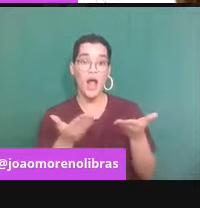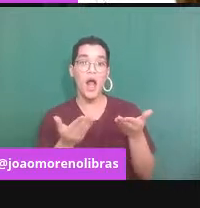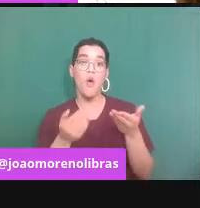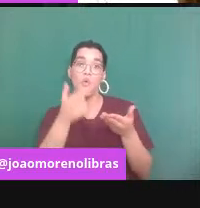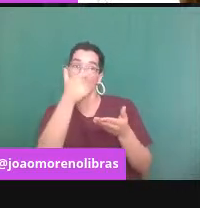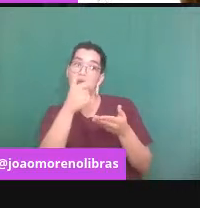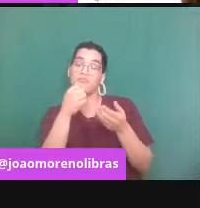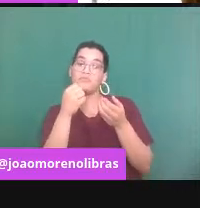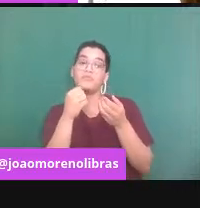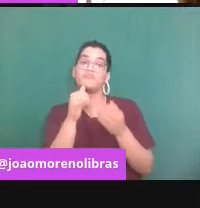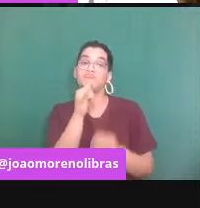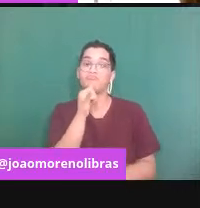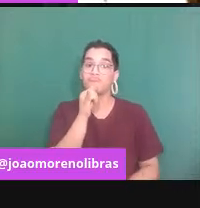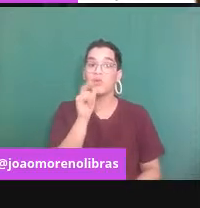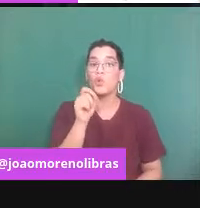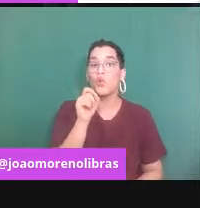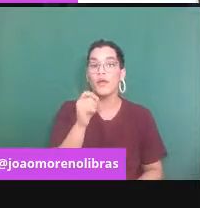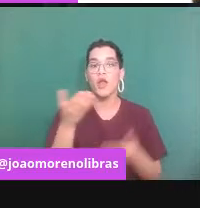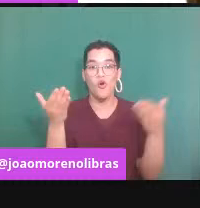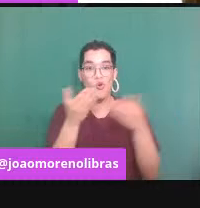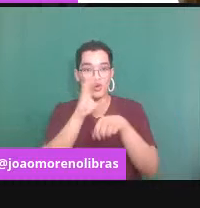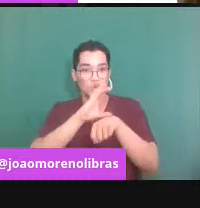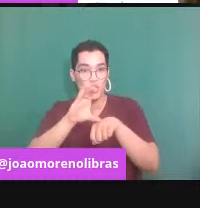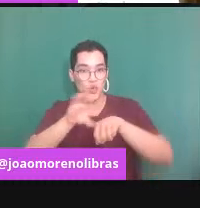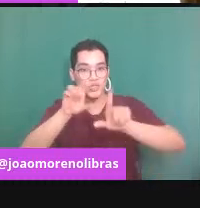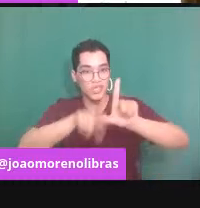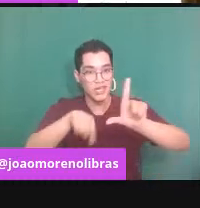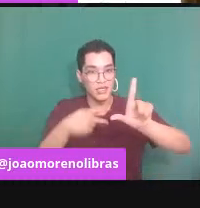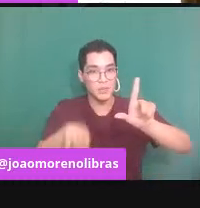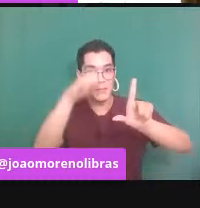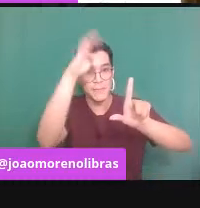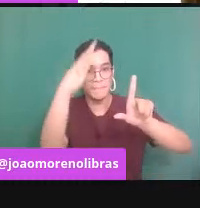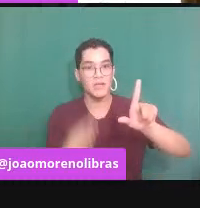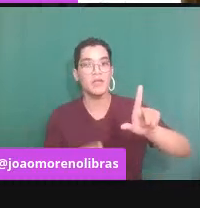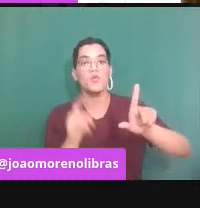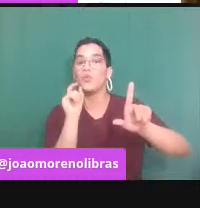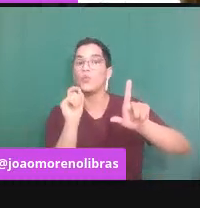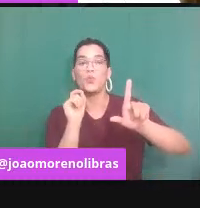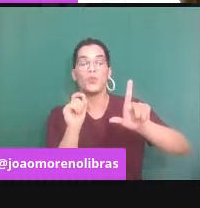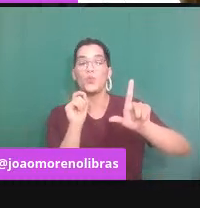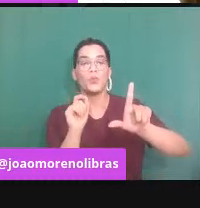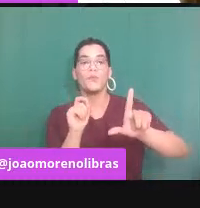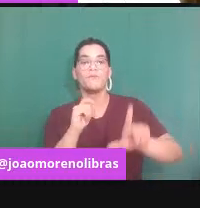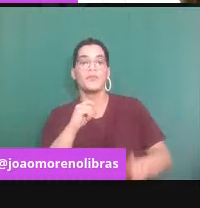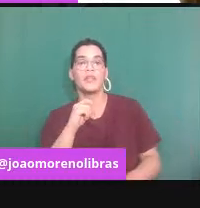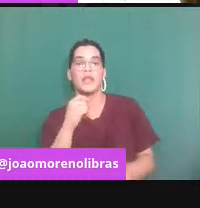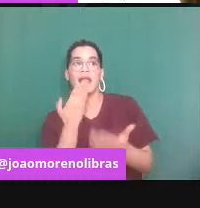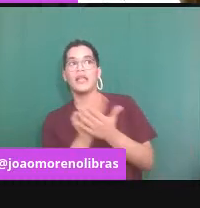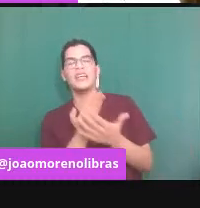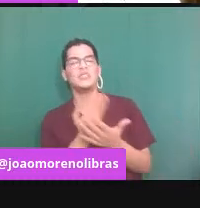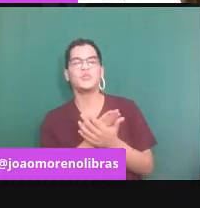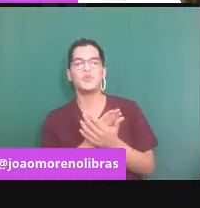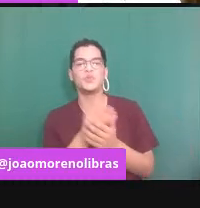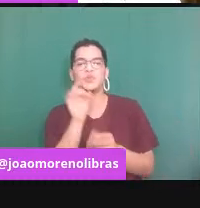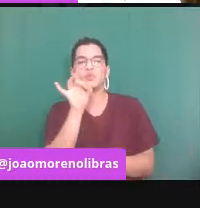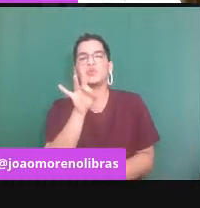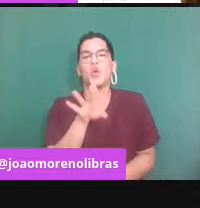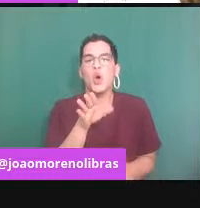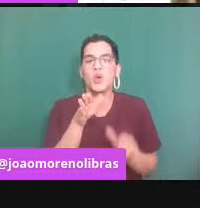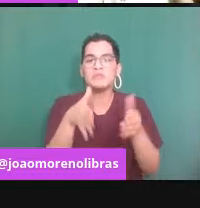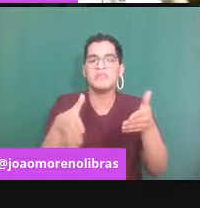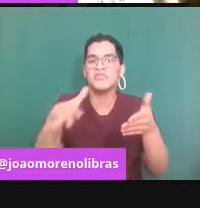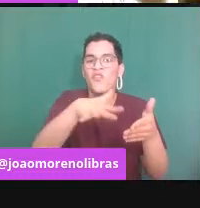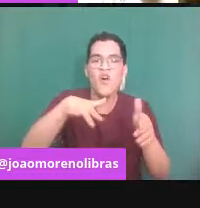que hoje, nos cursos de letras no Brasil, nós não estudamos a língua, né,